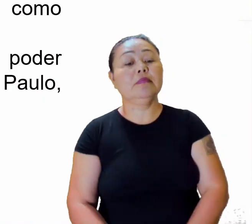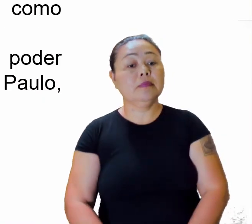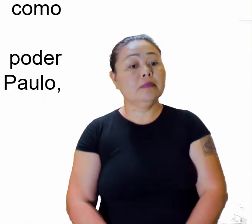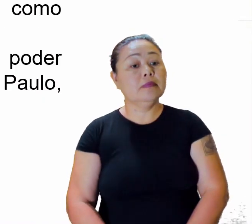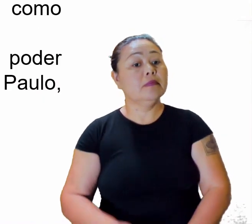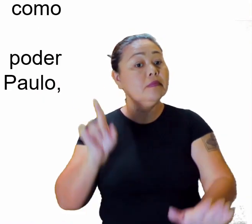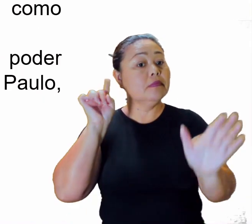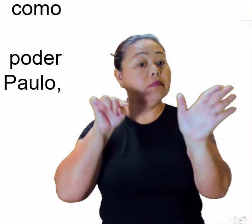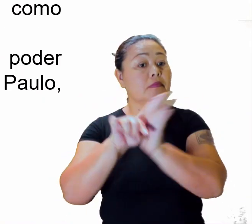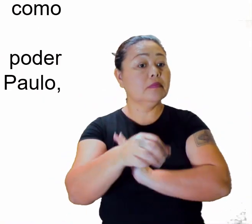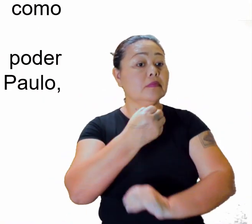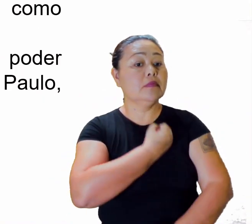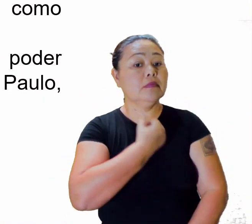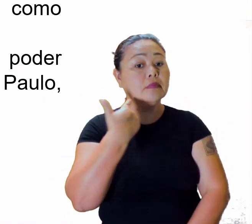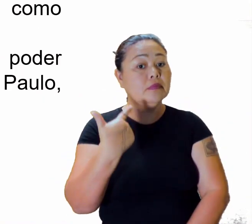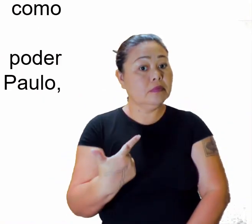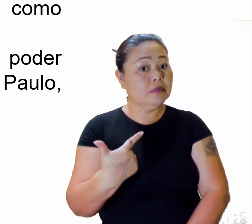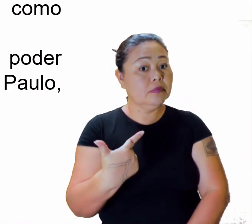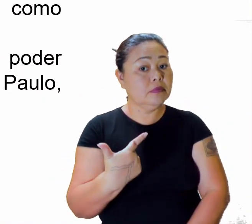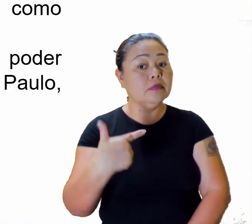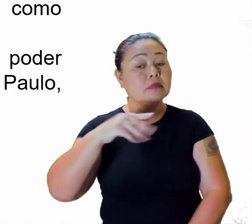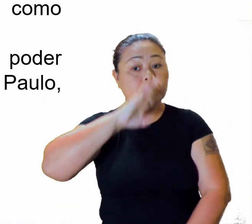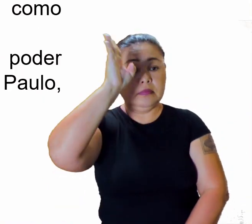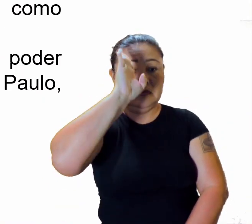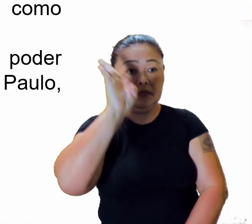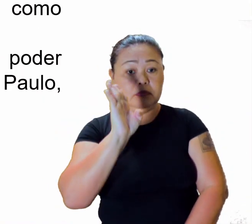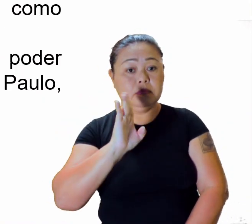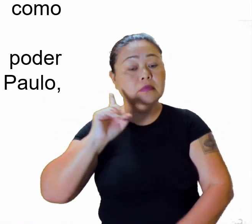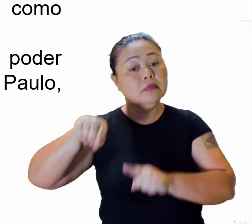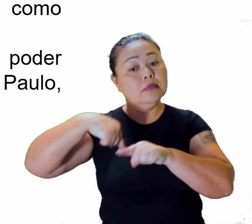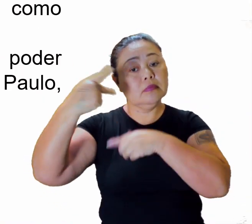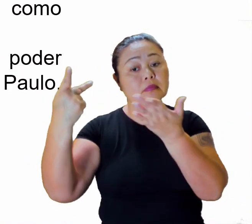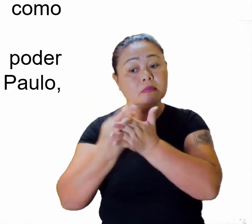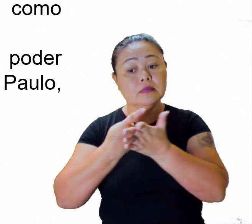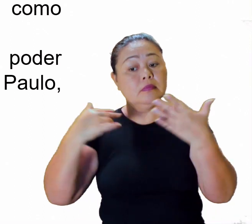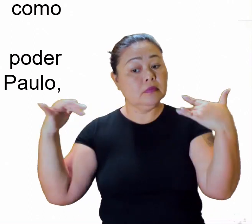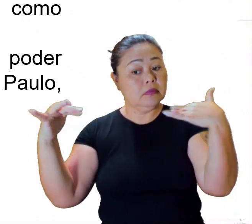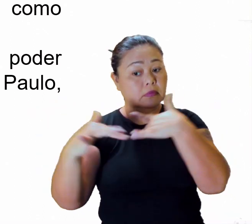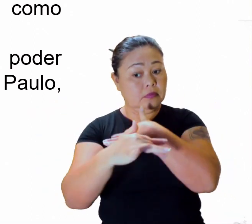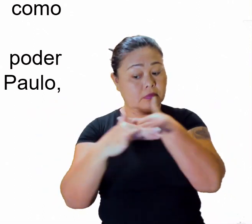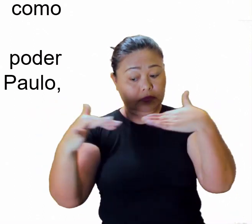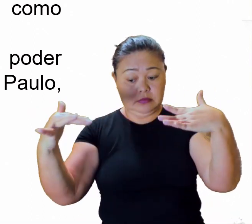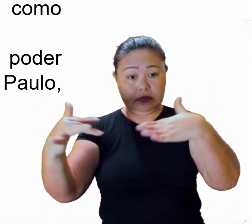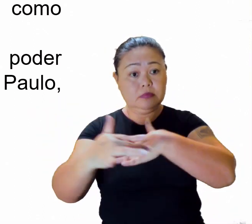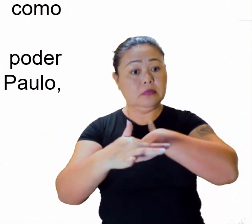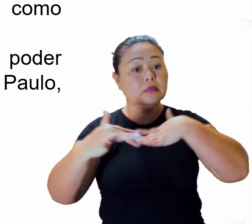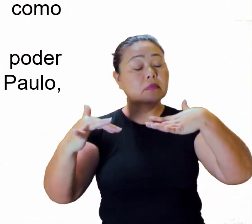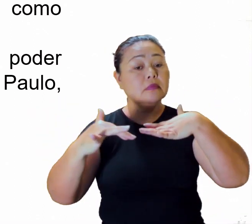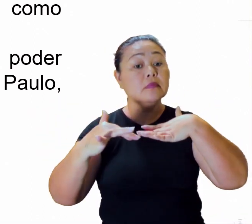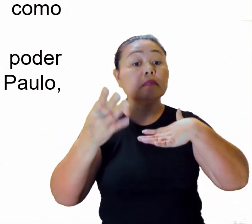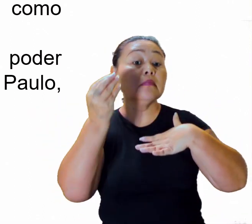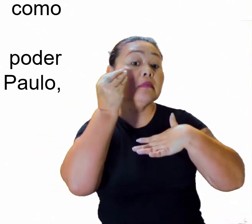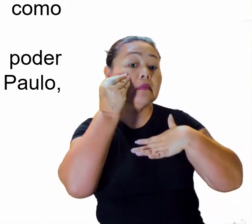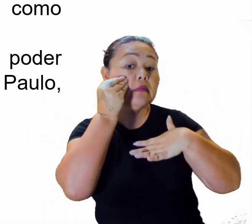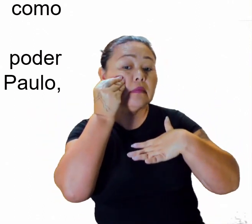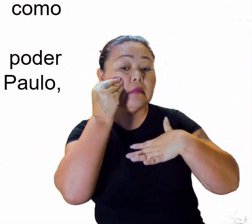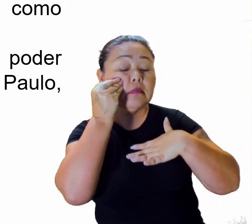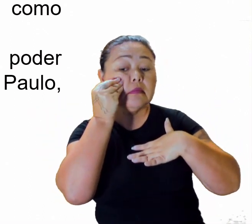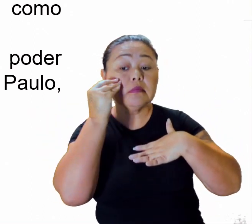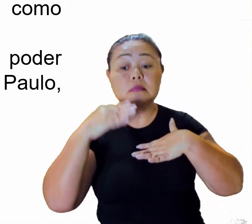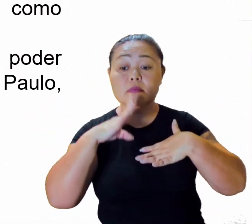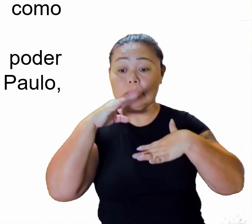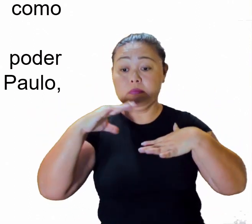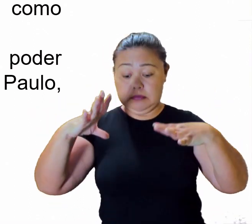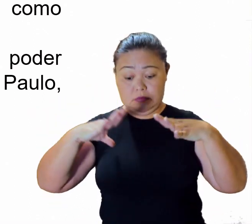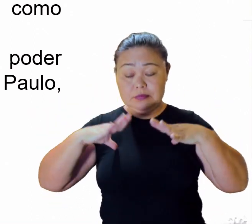lá. Questão 2. No Brasil, em decorrência do processo de urbanização, verificou-se uma